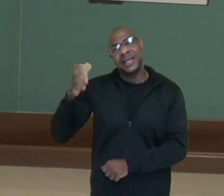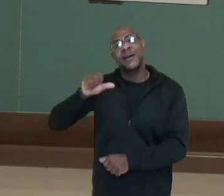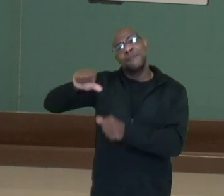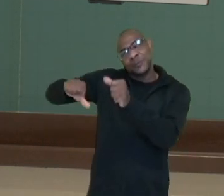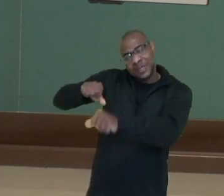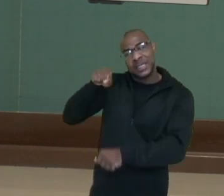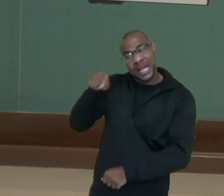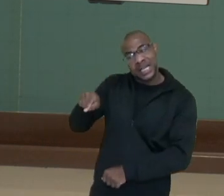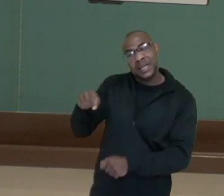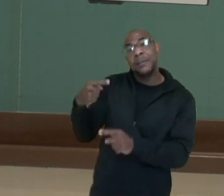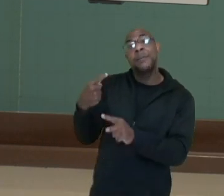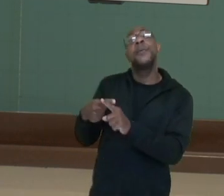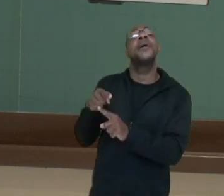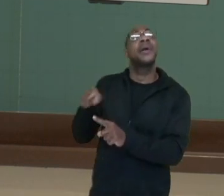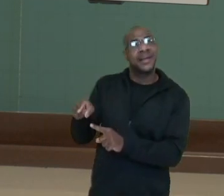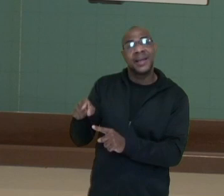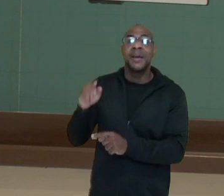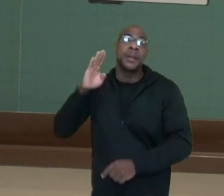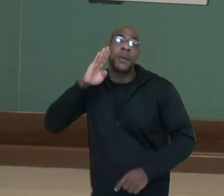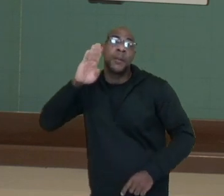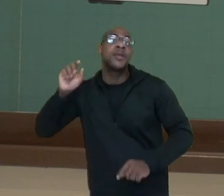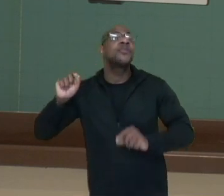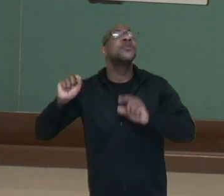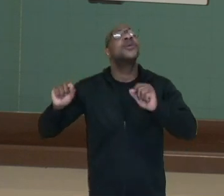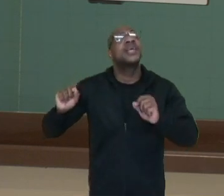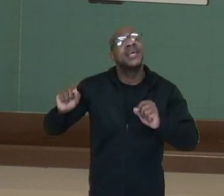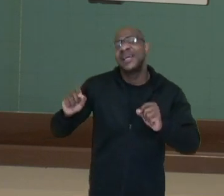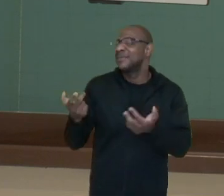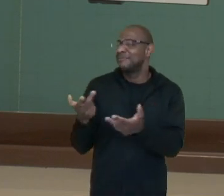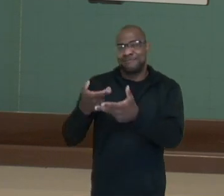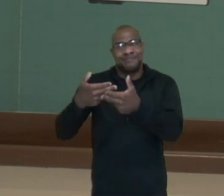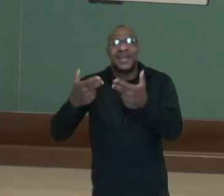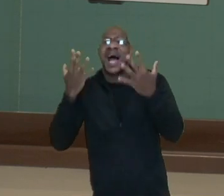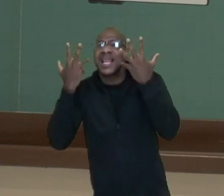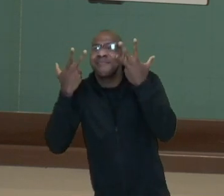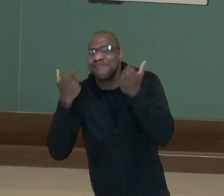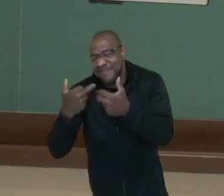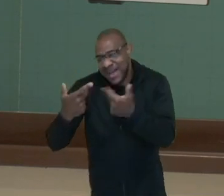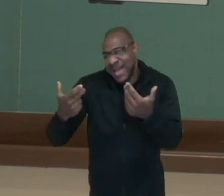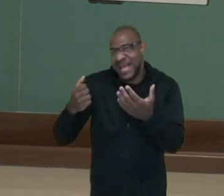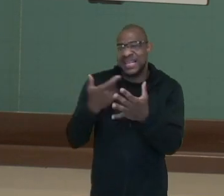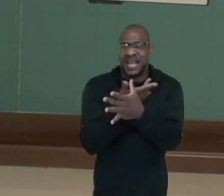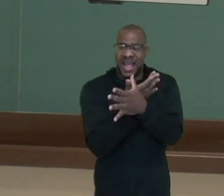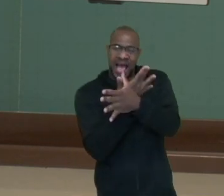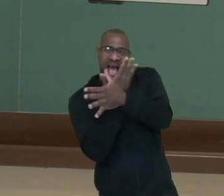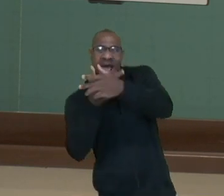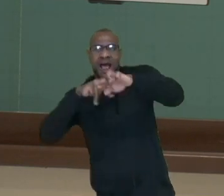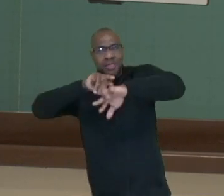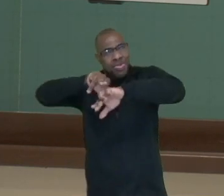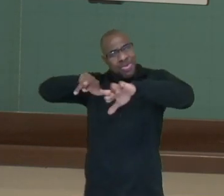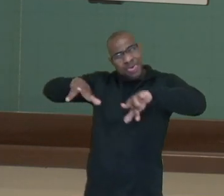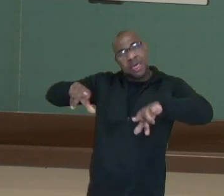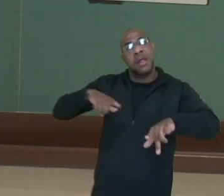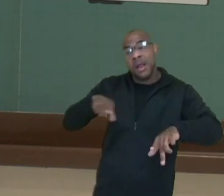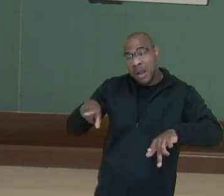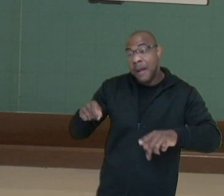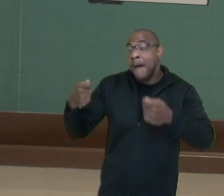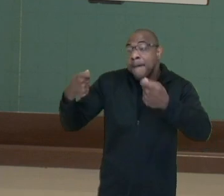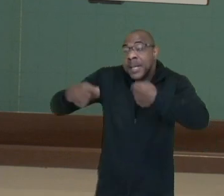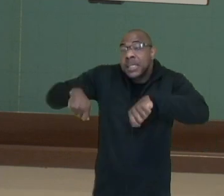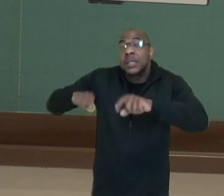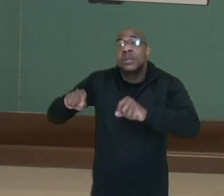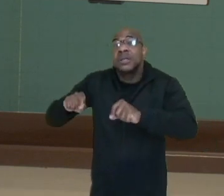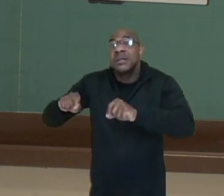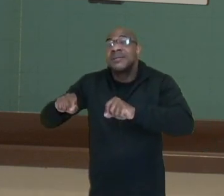a ponto de, principalmente espécies como os animais, aves, né? Entre outros ali, precisar